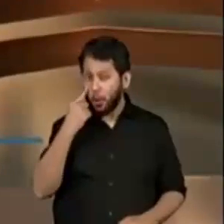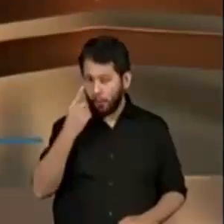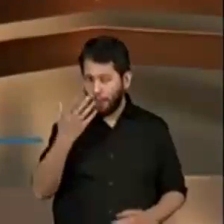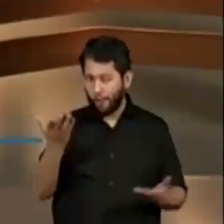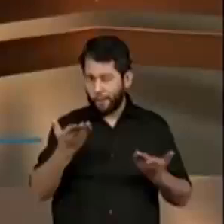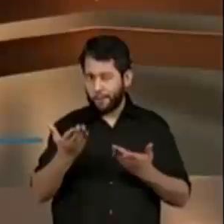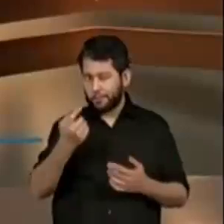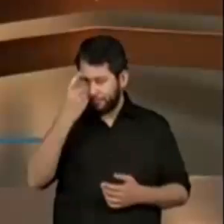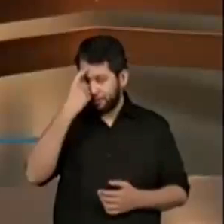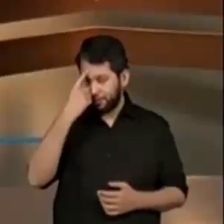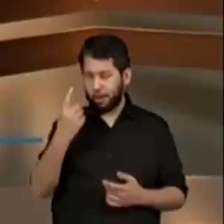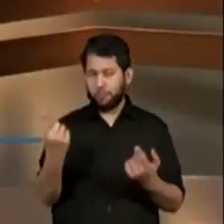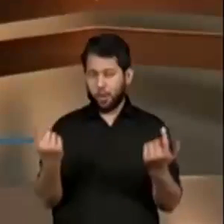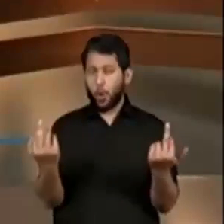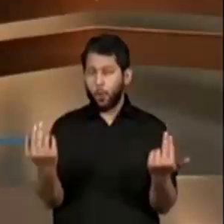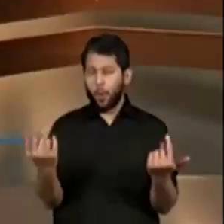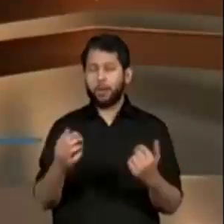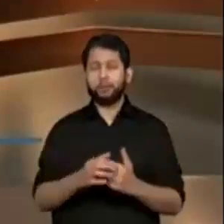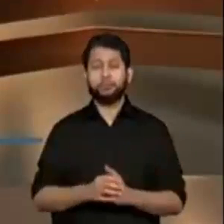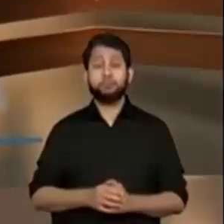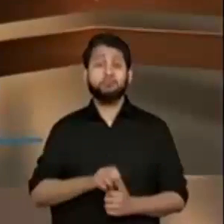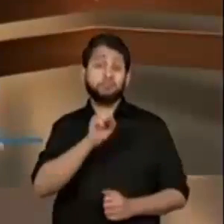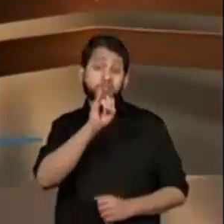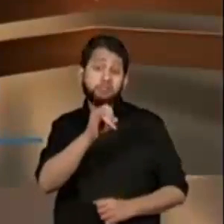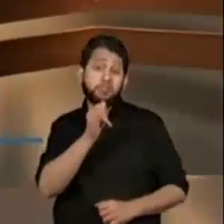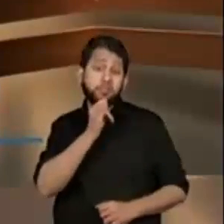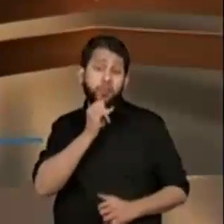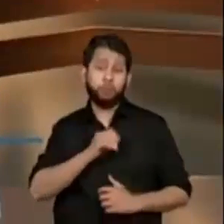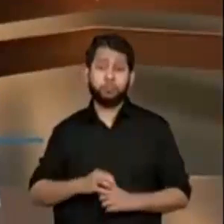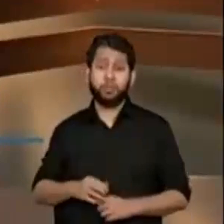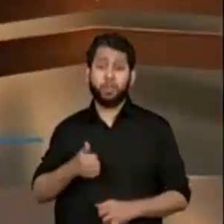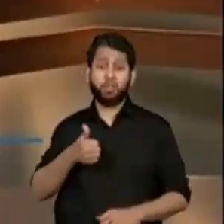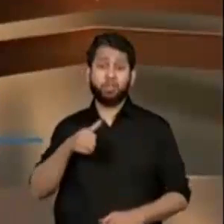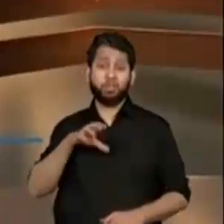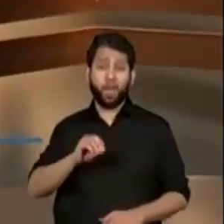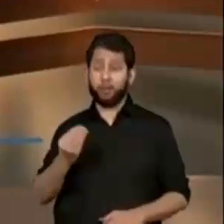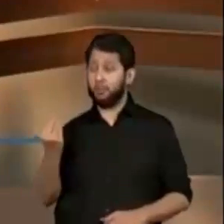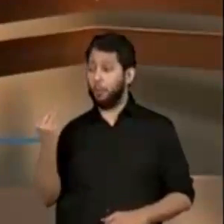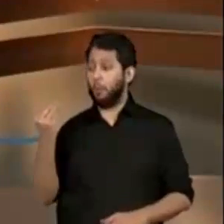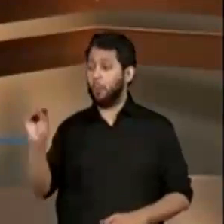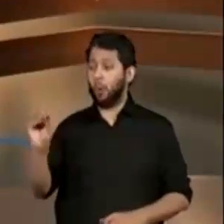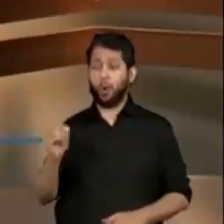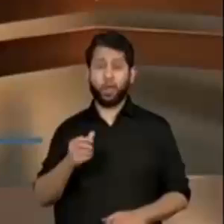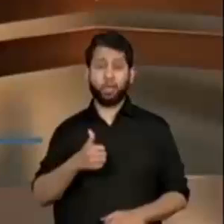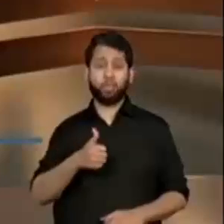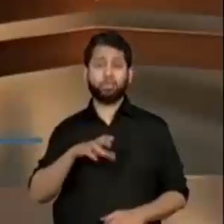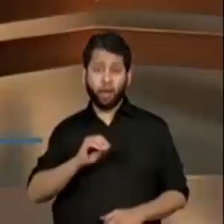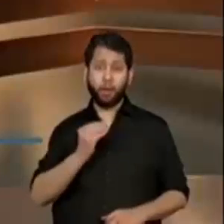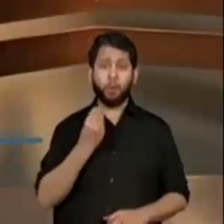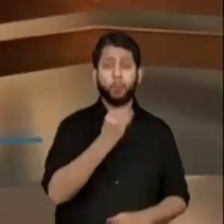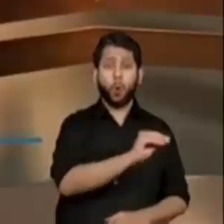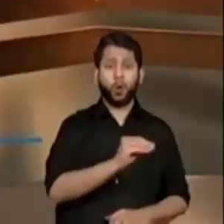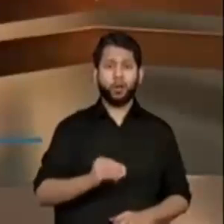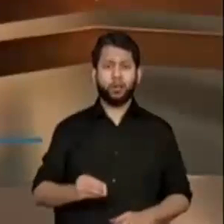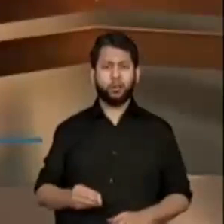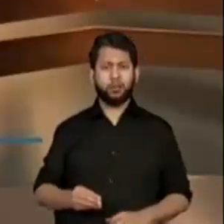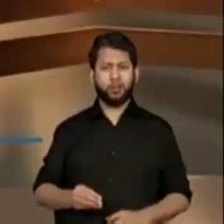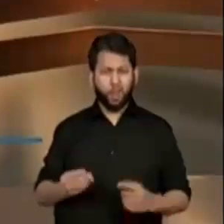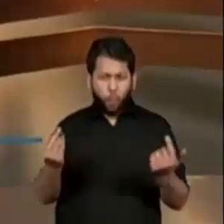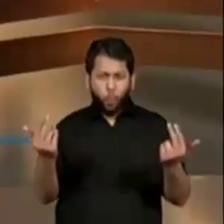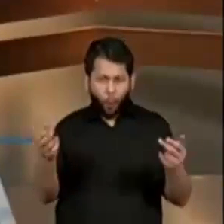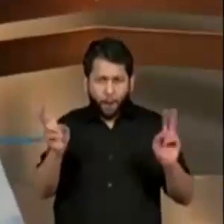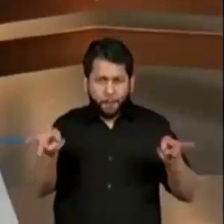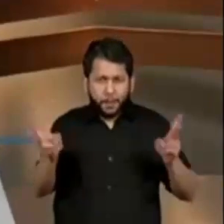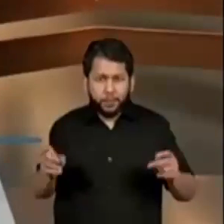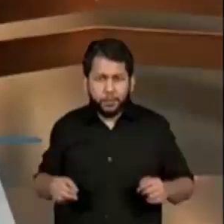uma dessas operações? Ou se eu adicionar o mesmo número em cada uma dessas operações, elas continuam sendo equivalentes?